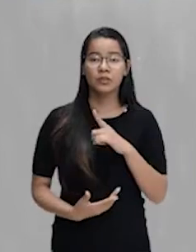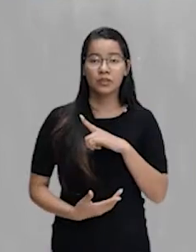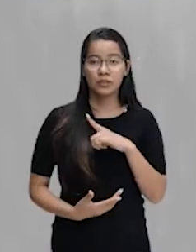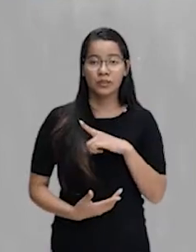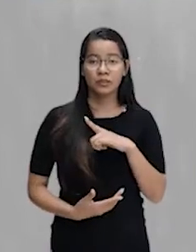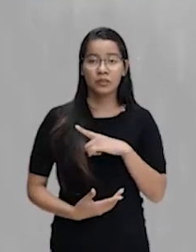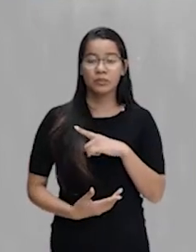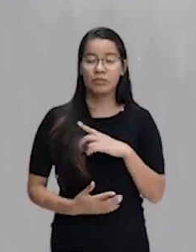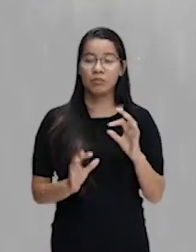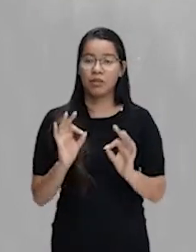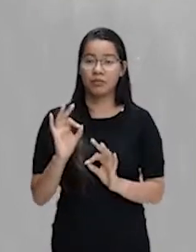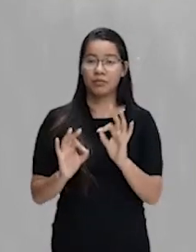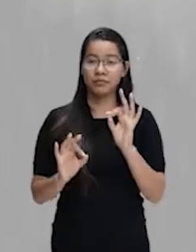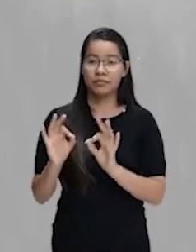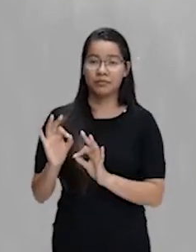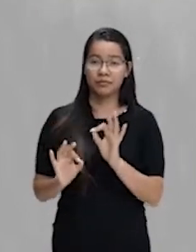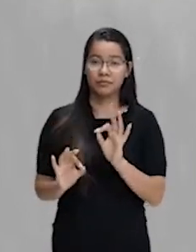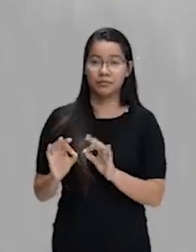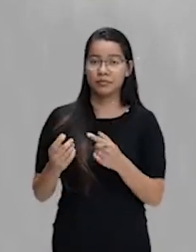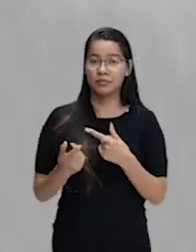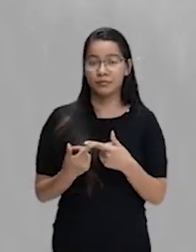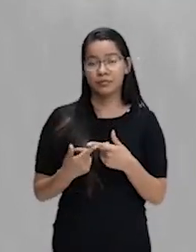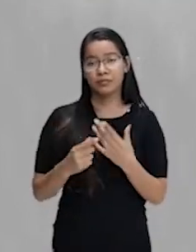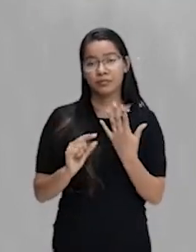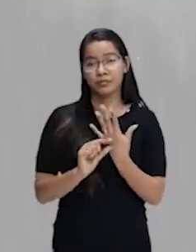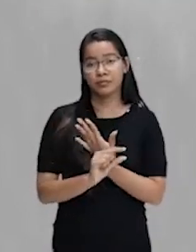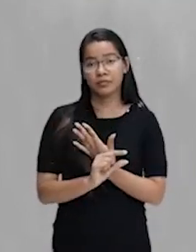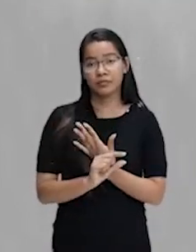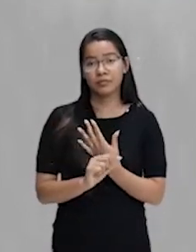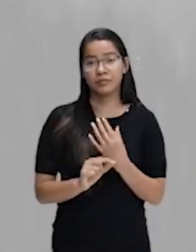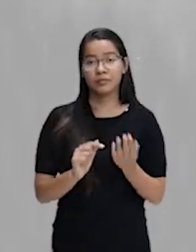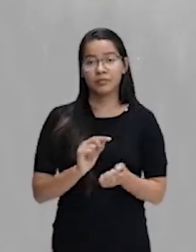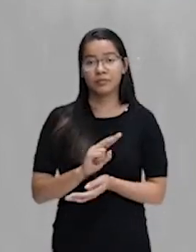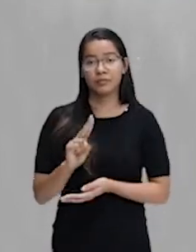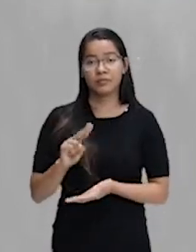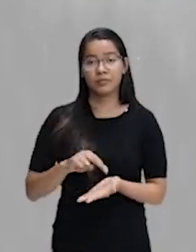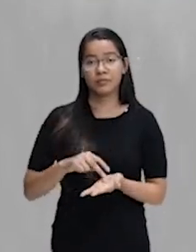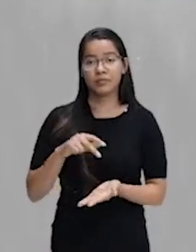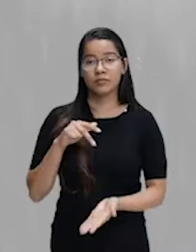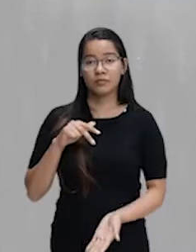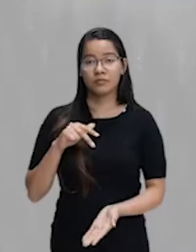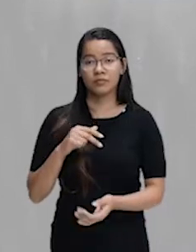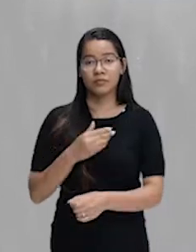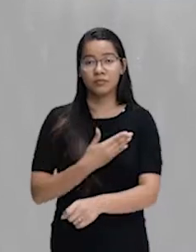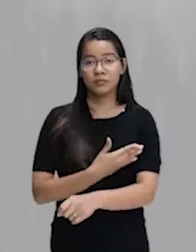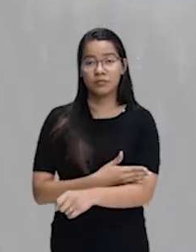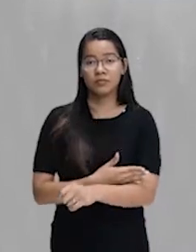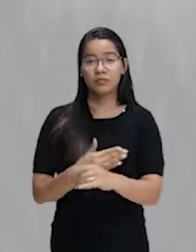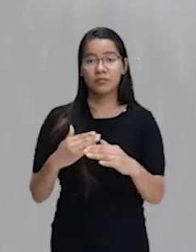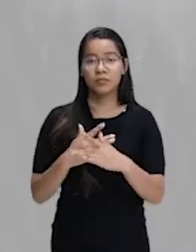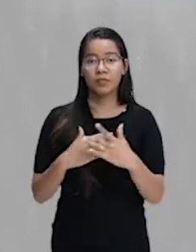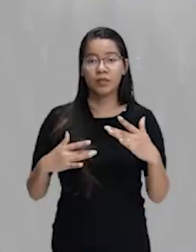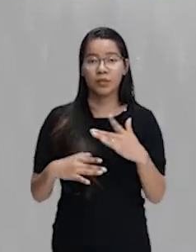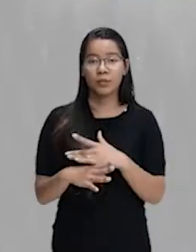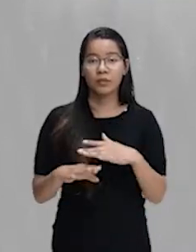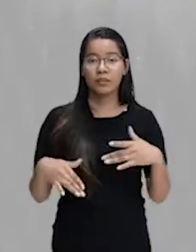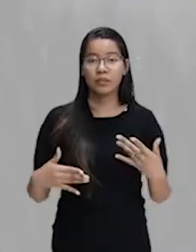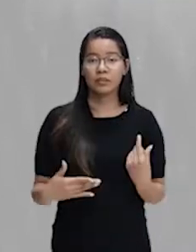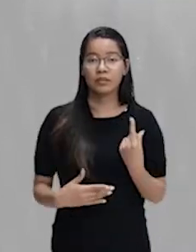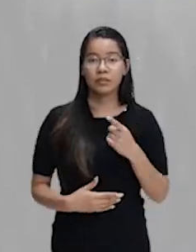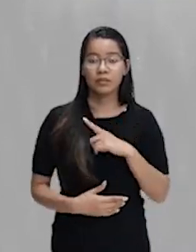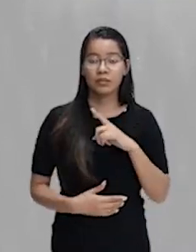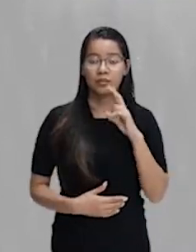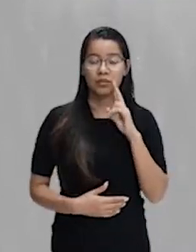uma rearticulação, o que alguns autores chamam de renascimento urbano. Então, nós iremos observar